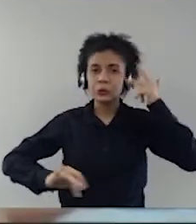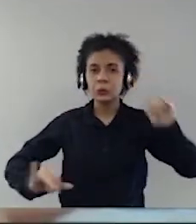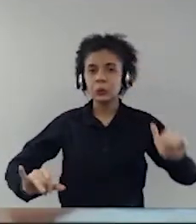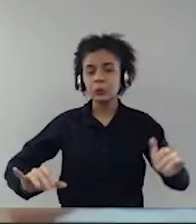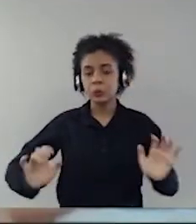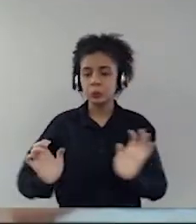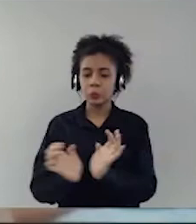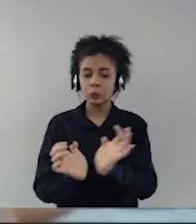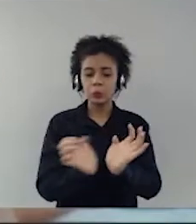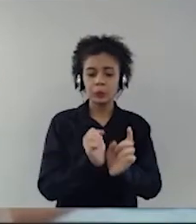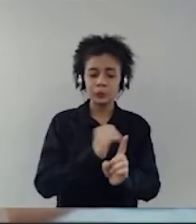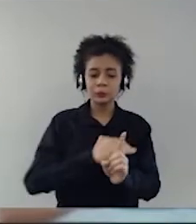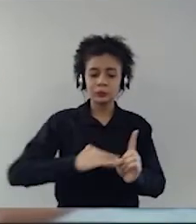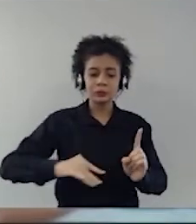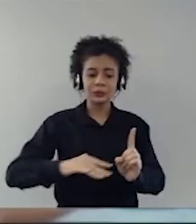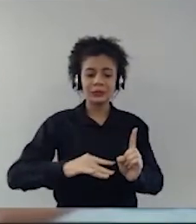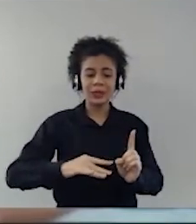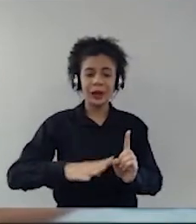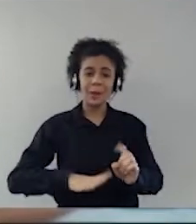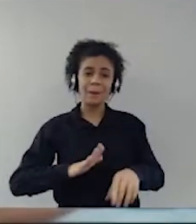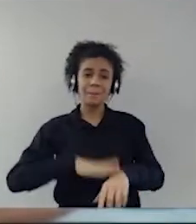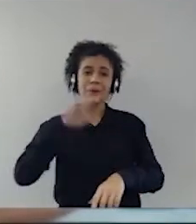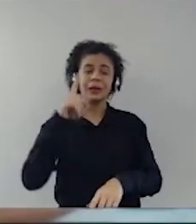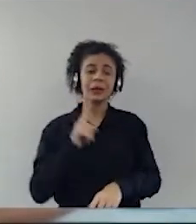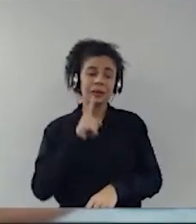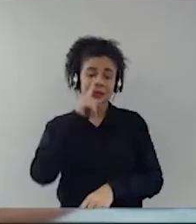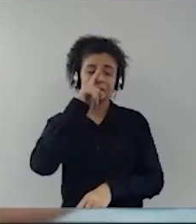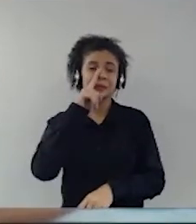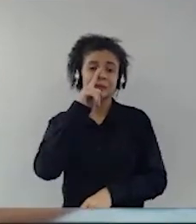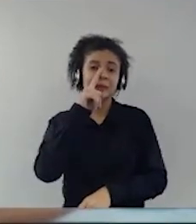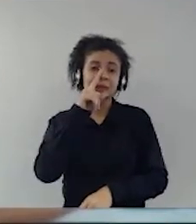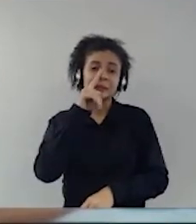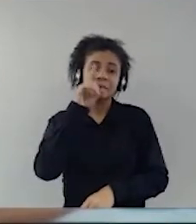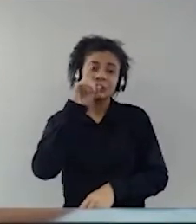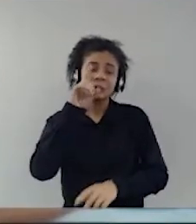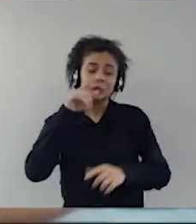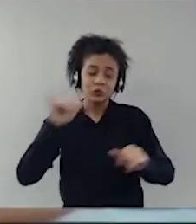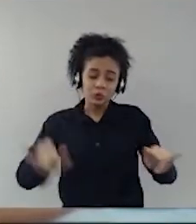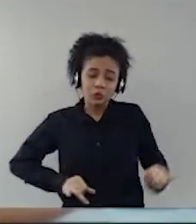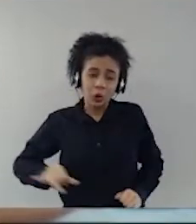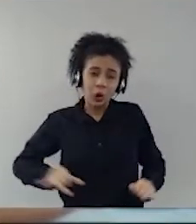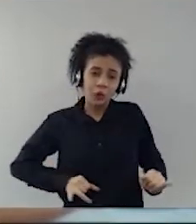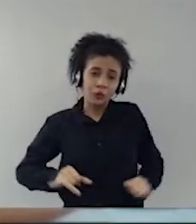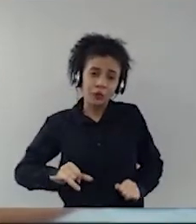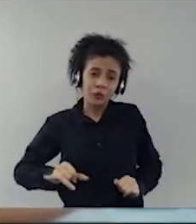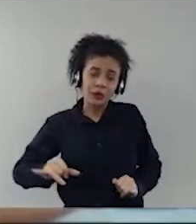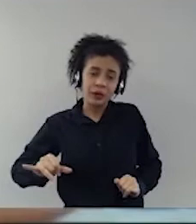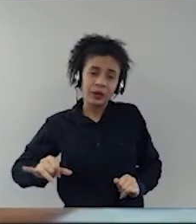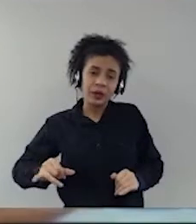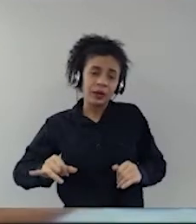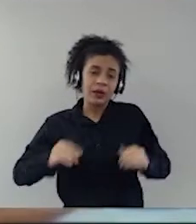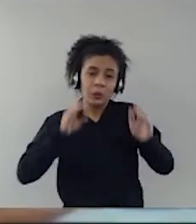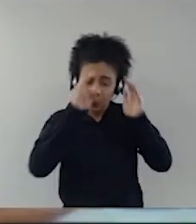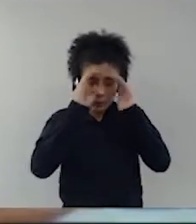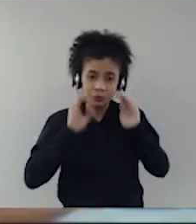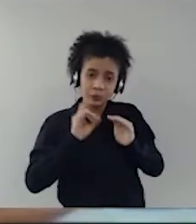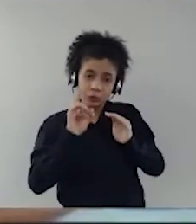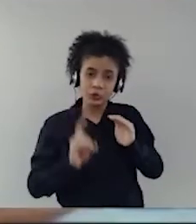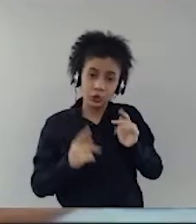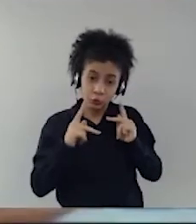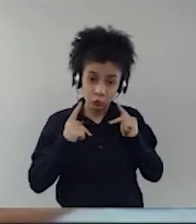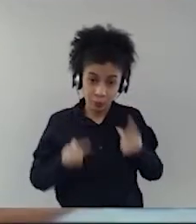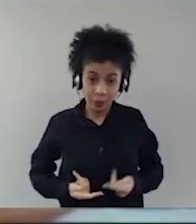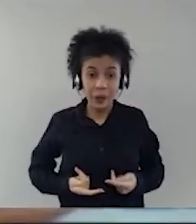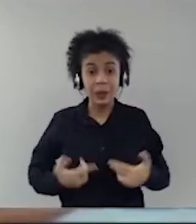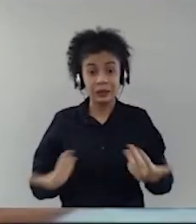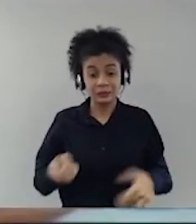grupos sociais e o maior risco de violação aos direitos humanos desses grupos. Então, a pandemia apenas